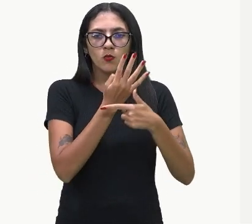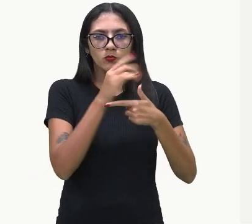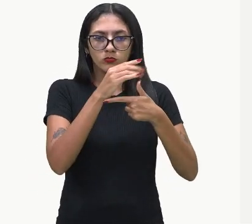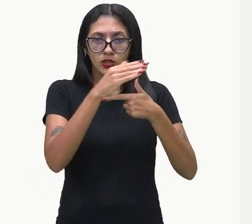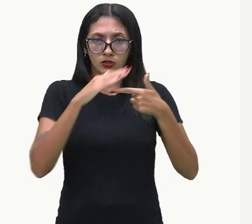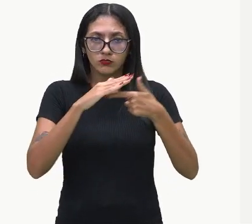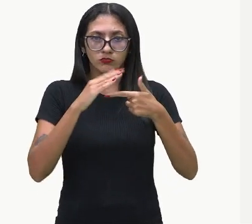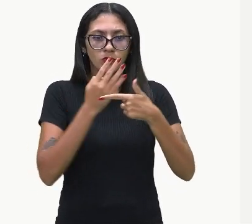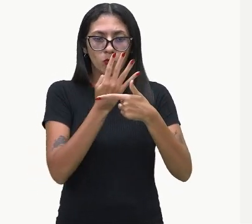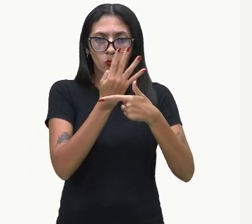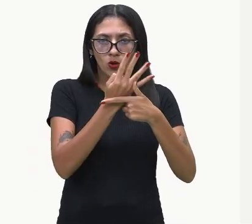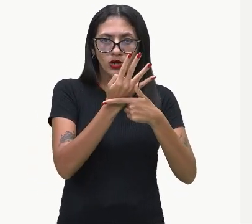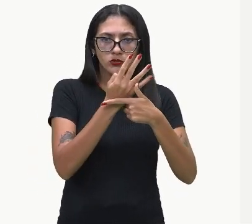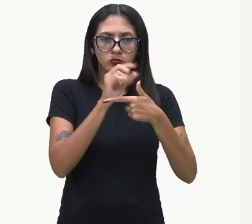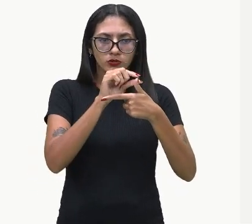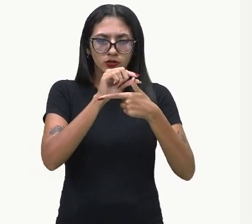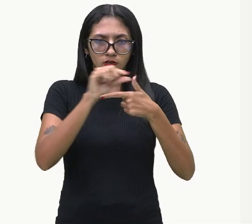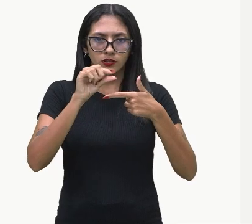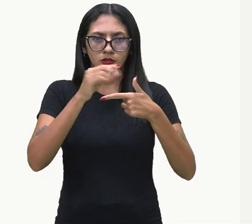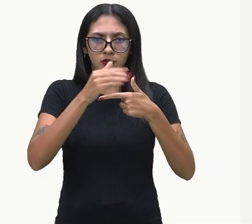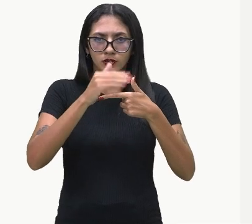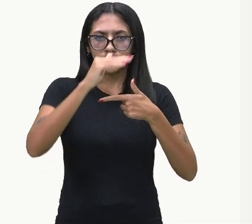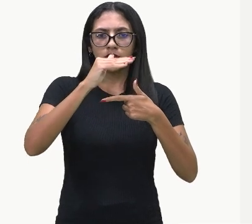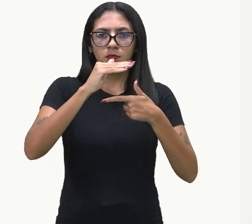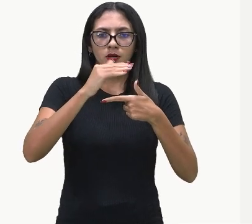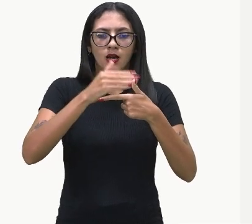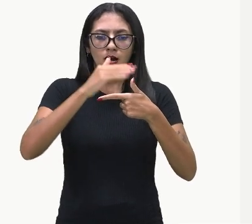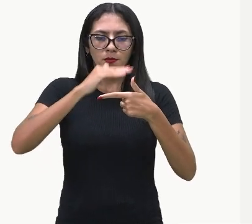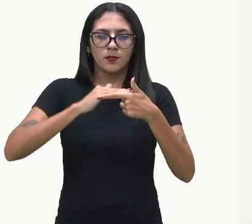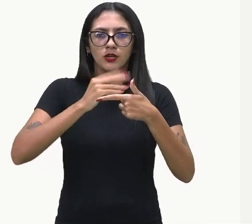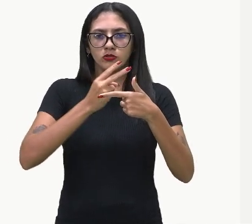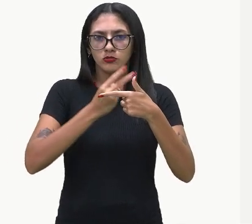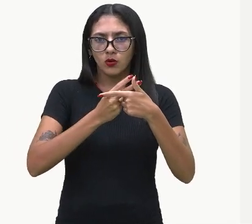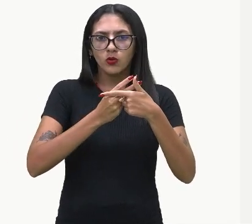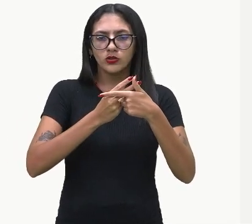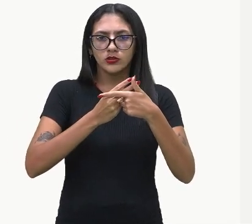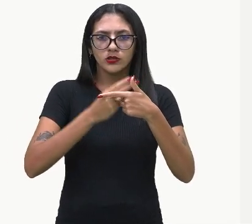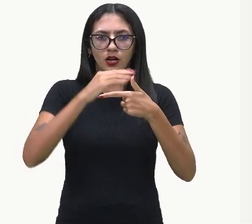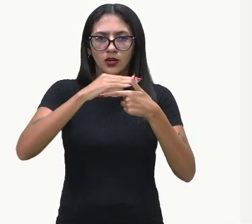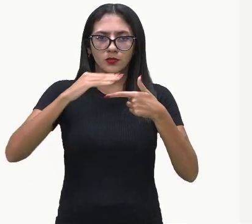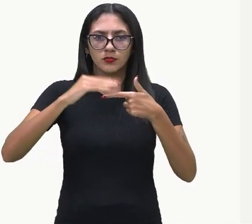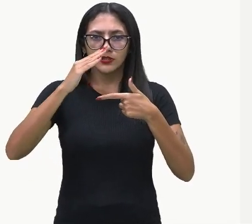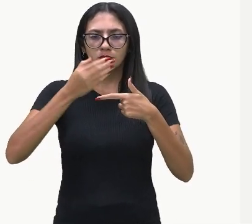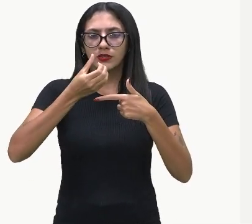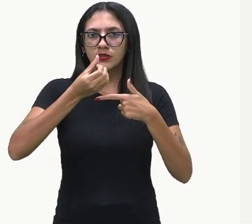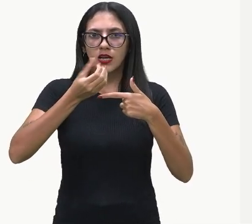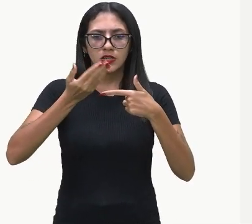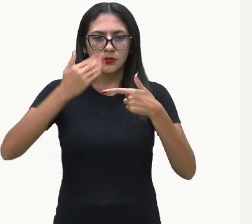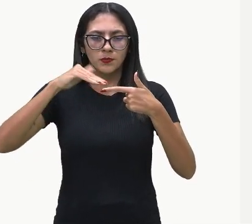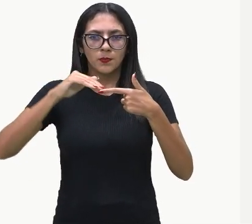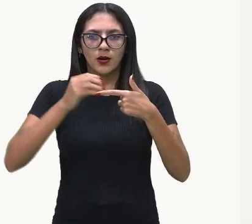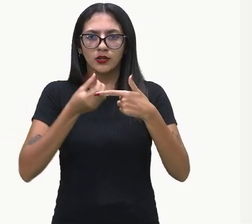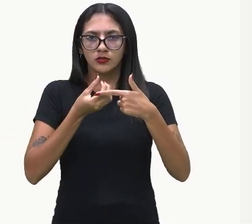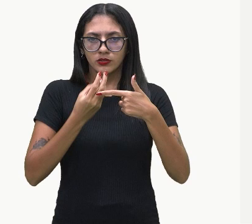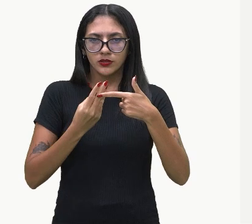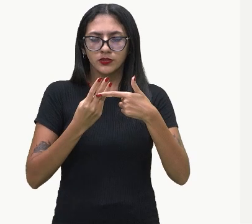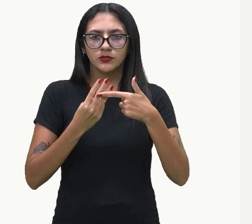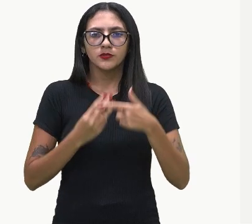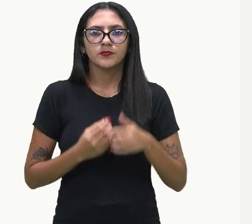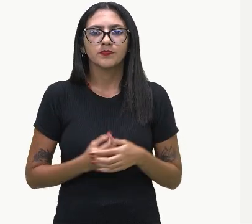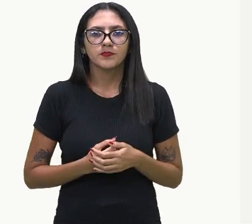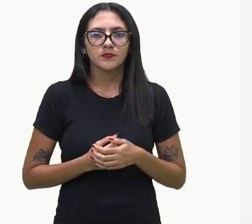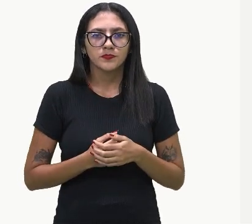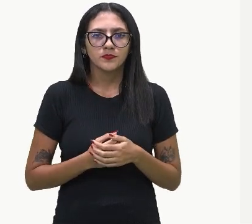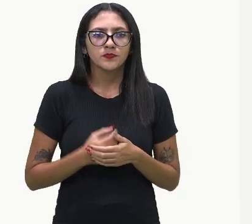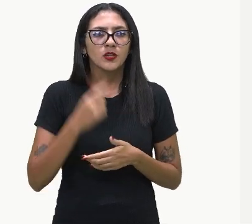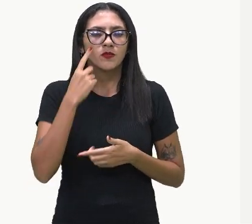2, 6, 3. Qual é a relação que a gente tem aí proporcional? Ó, que nossos segmentos aqui